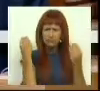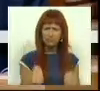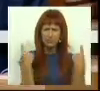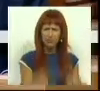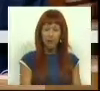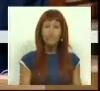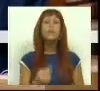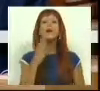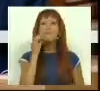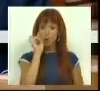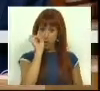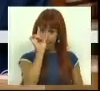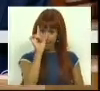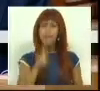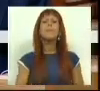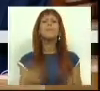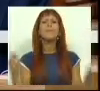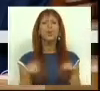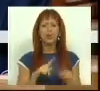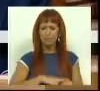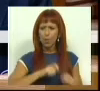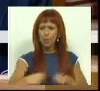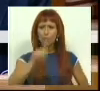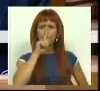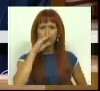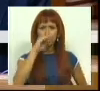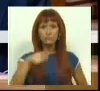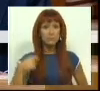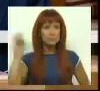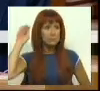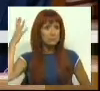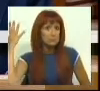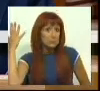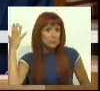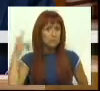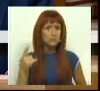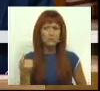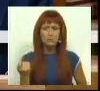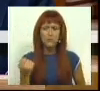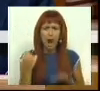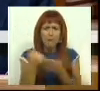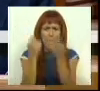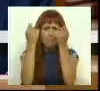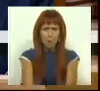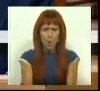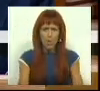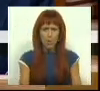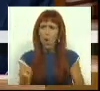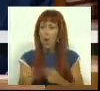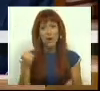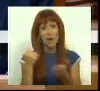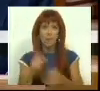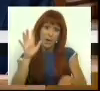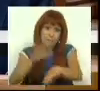injustiça. Uma vergonha que, para além do prolongado silêncio do Presidente da República, pouco apoio conhece, para além do apoio